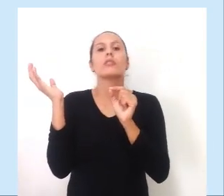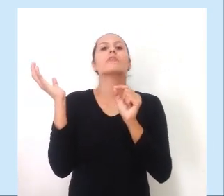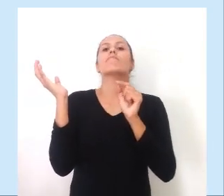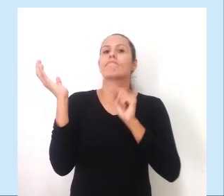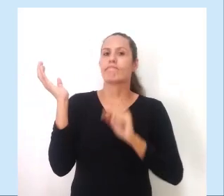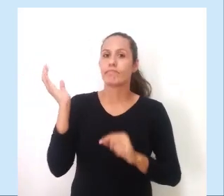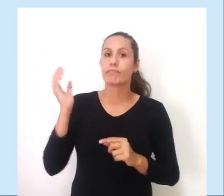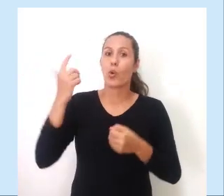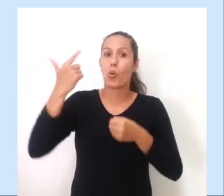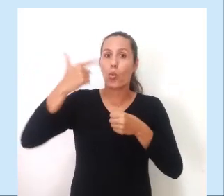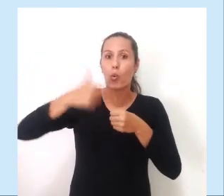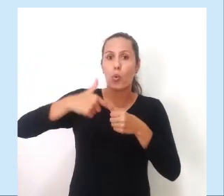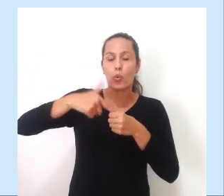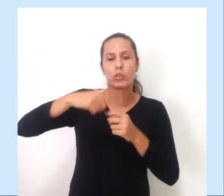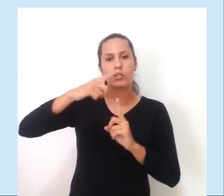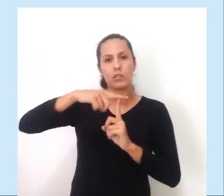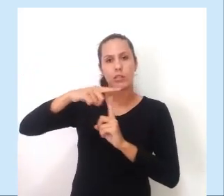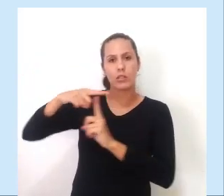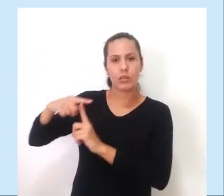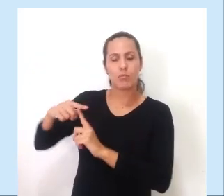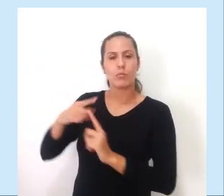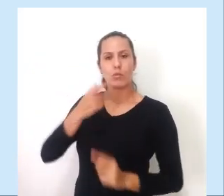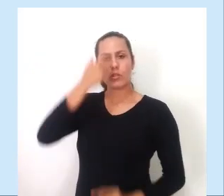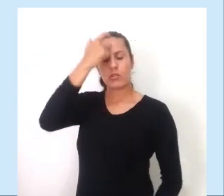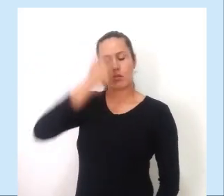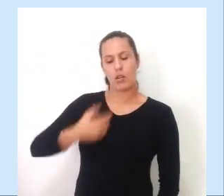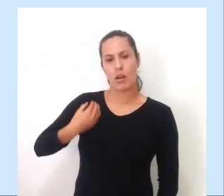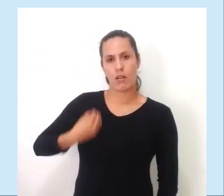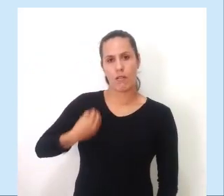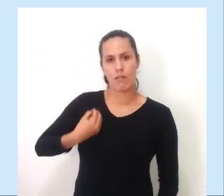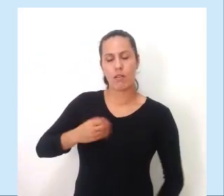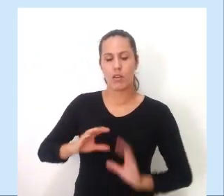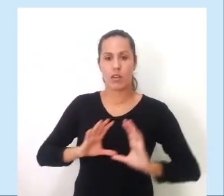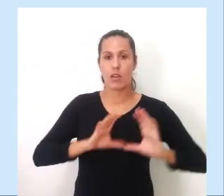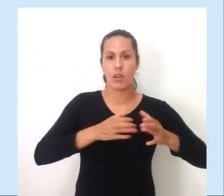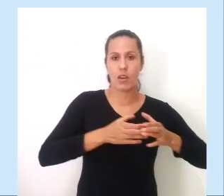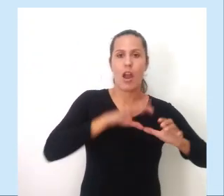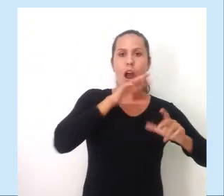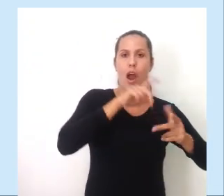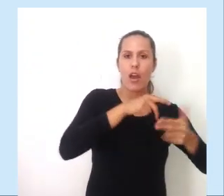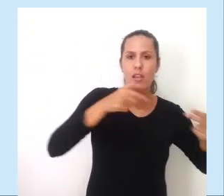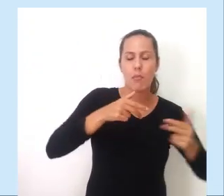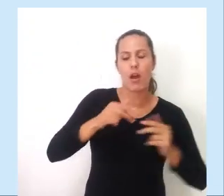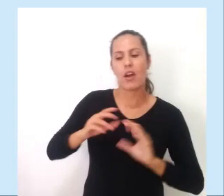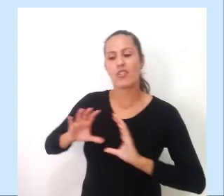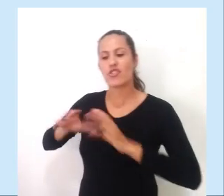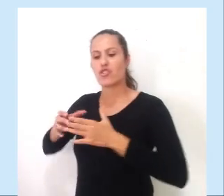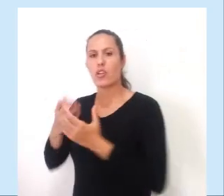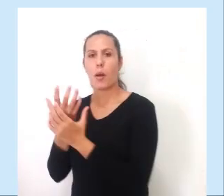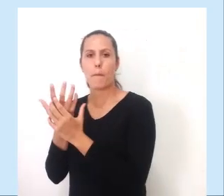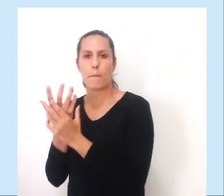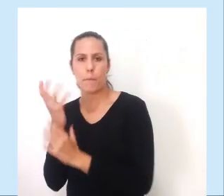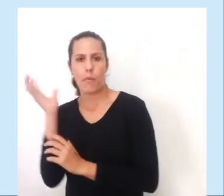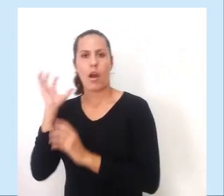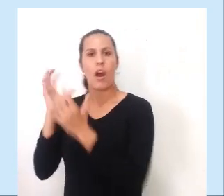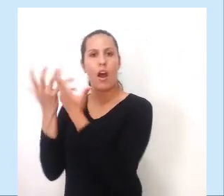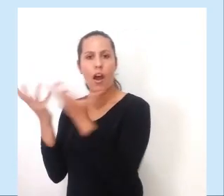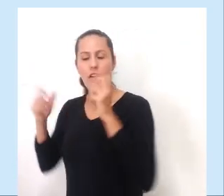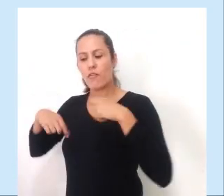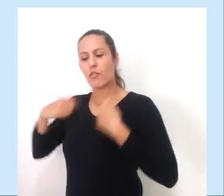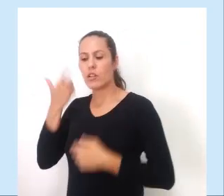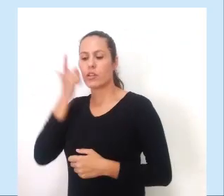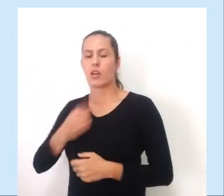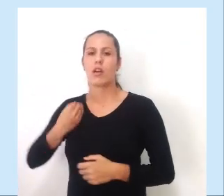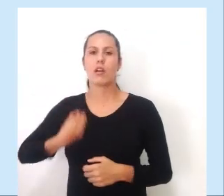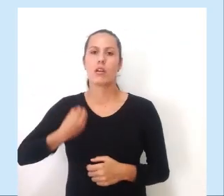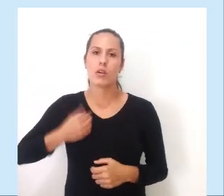combustíveis necessários para que os seres, tanto animais quanto as plantas, consigam sobreviver.